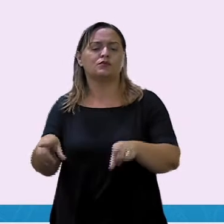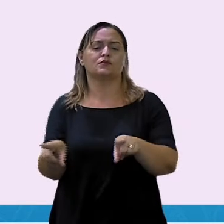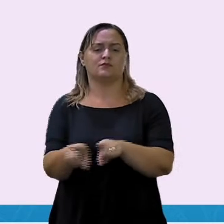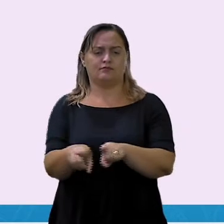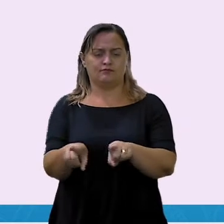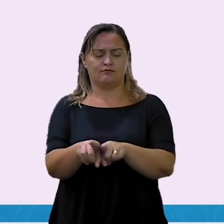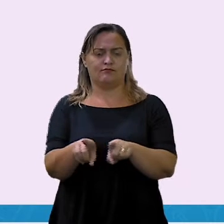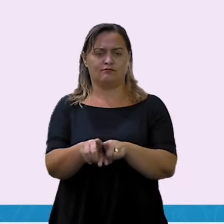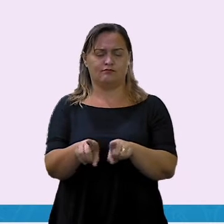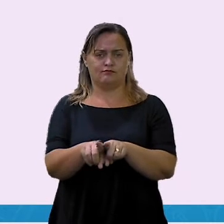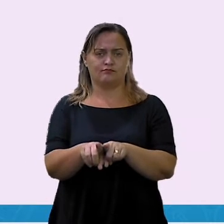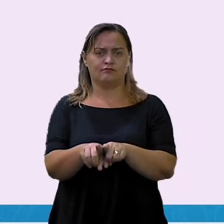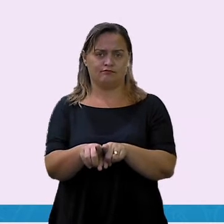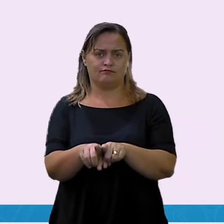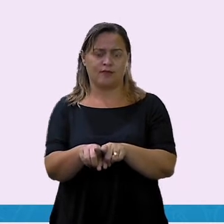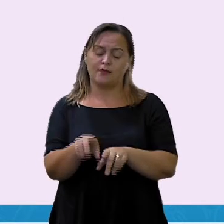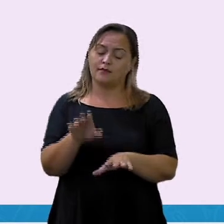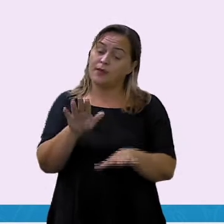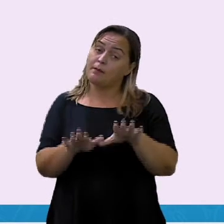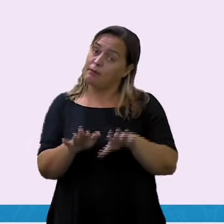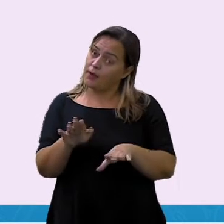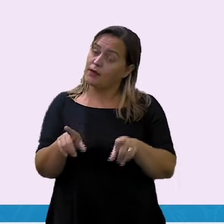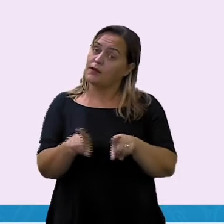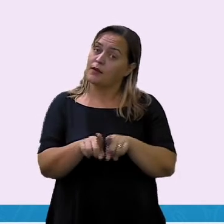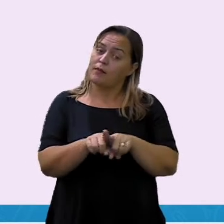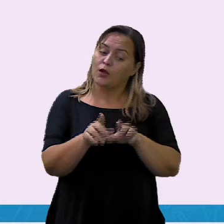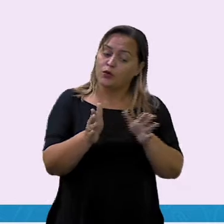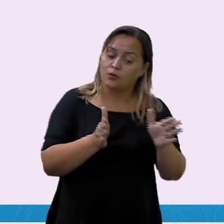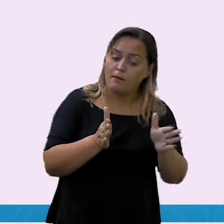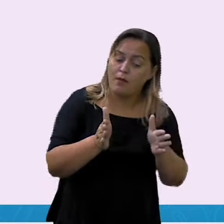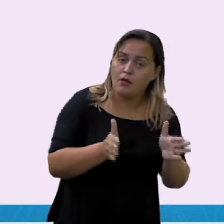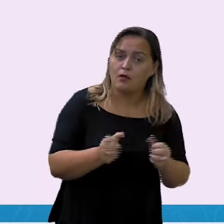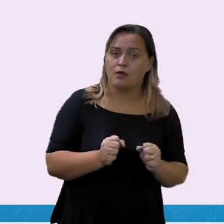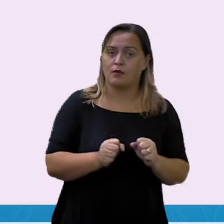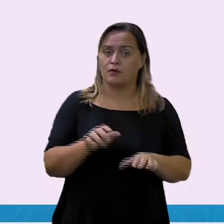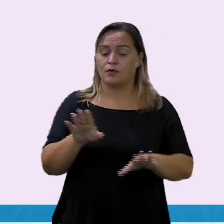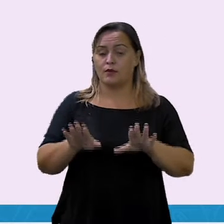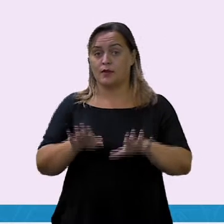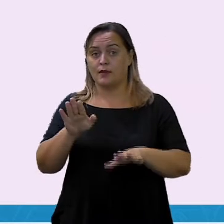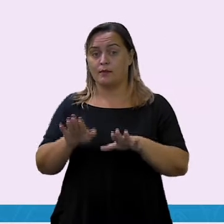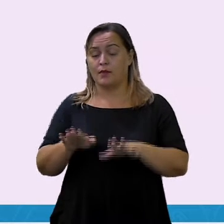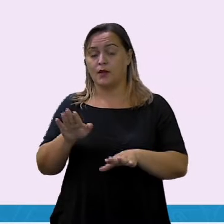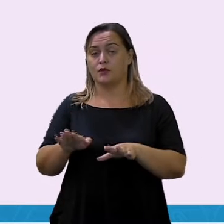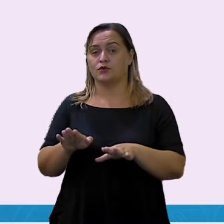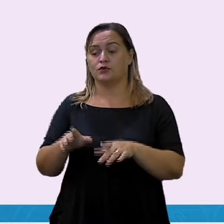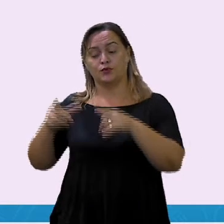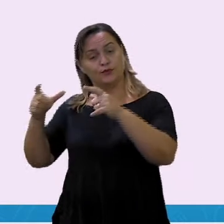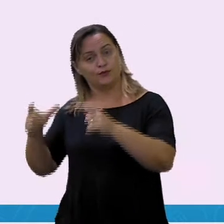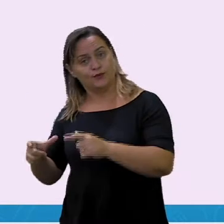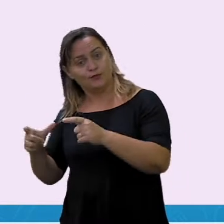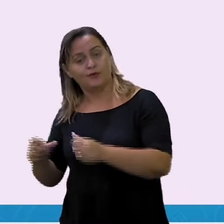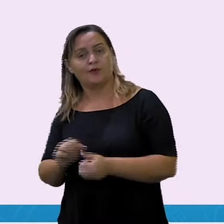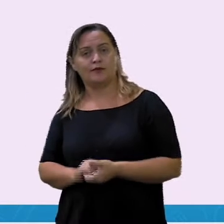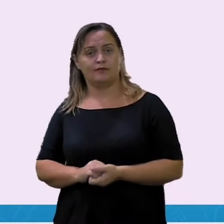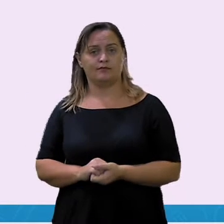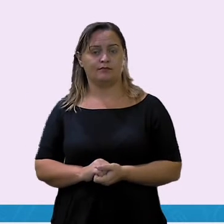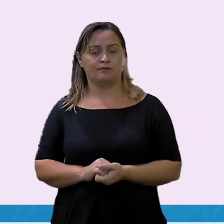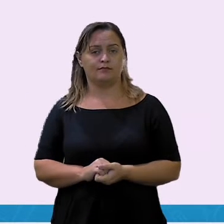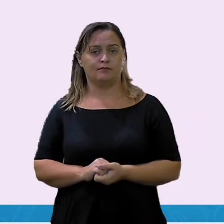com época e lugar. Então, o urbanismo é a técnica de organizar as